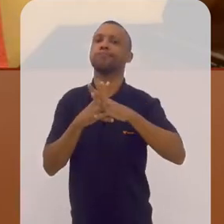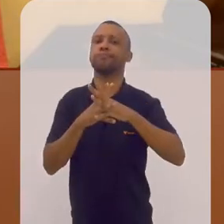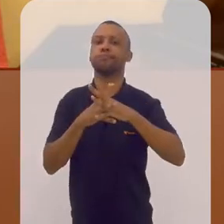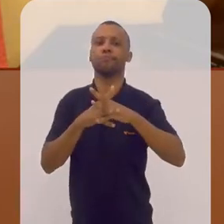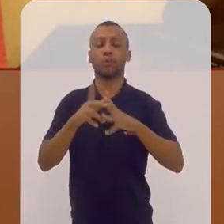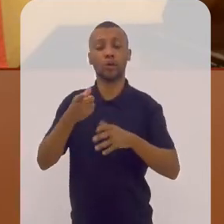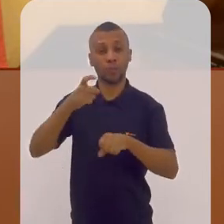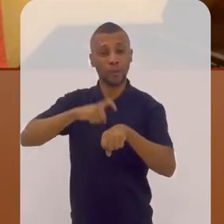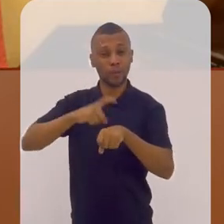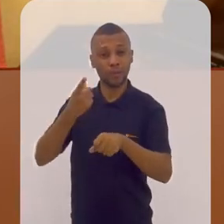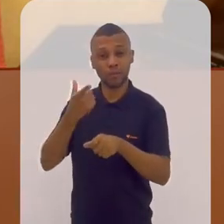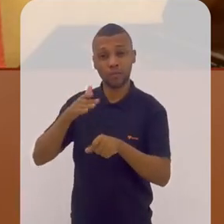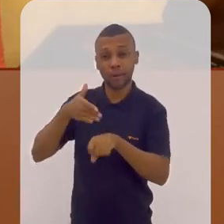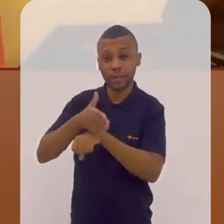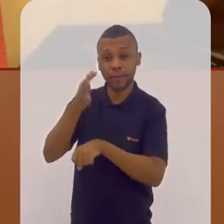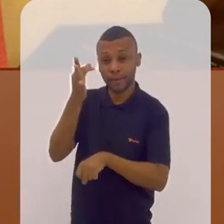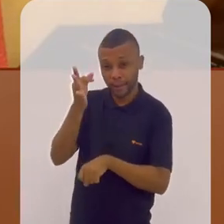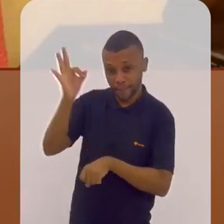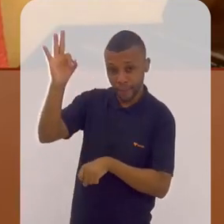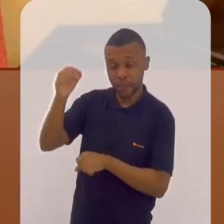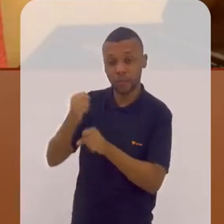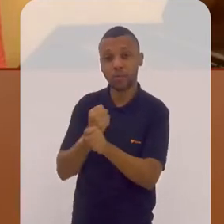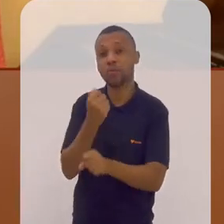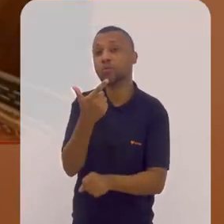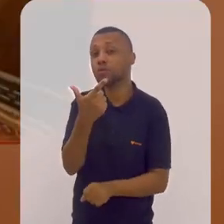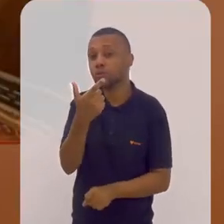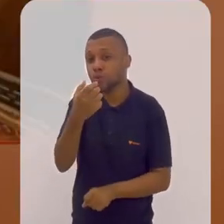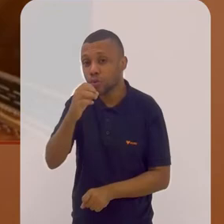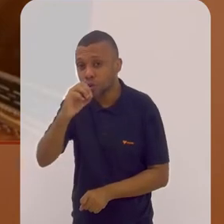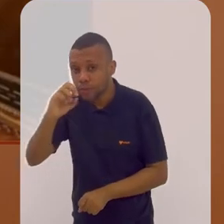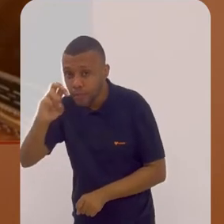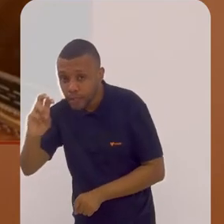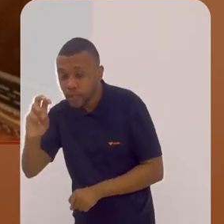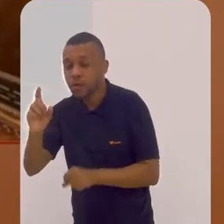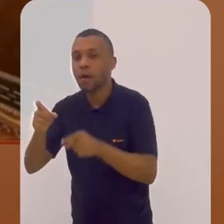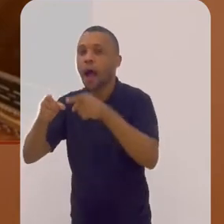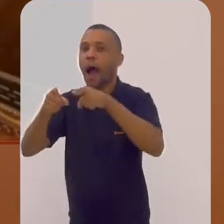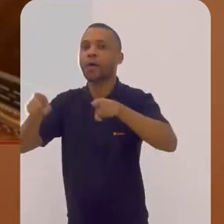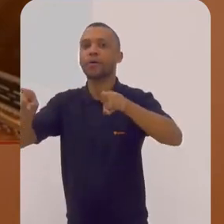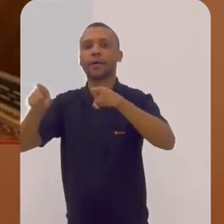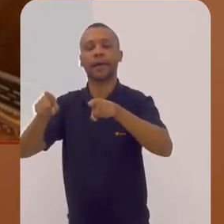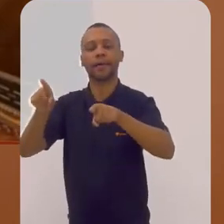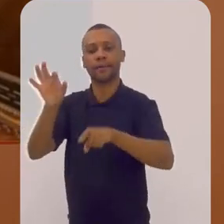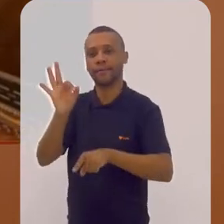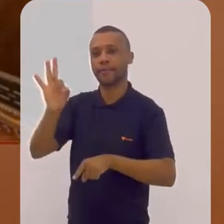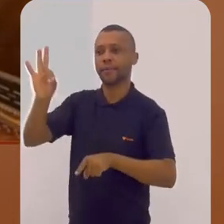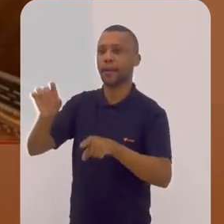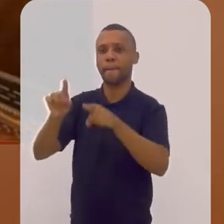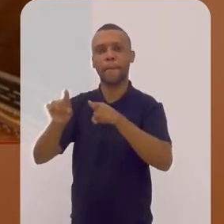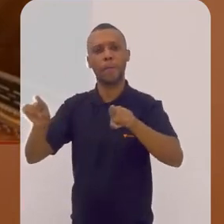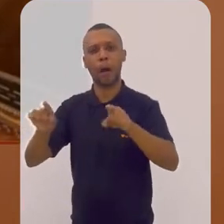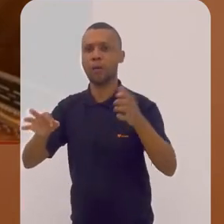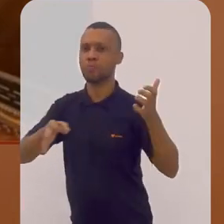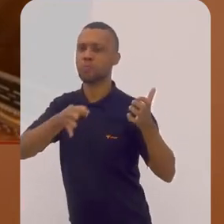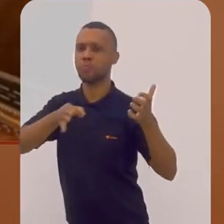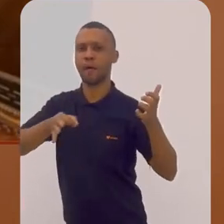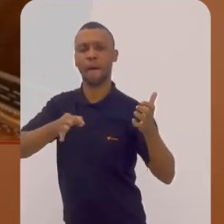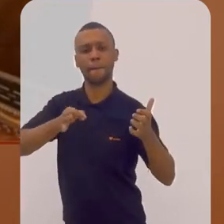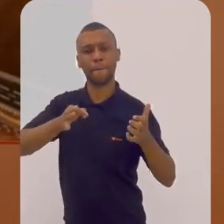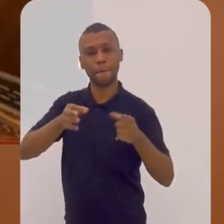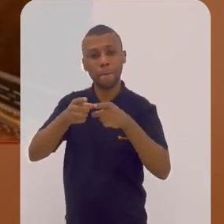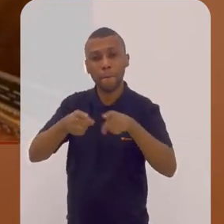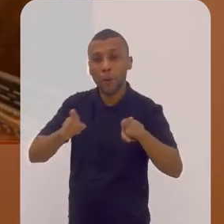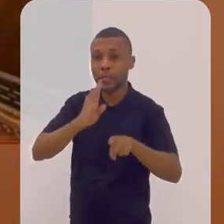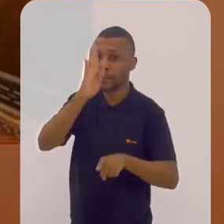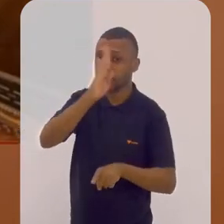muito grande. Eu, quando participei do Ano do Brasil na França, em 2005, as orquestras francesas queriam tocar música